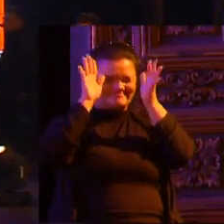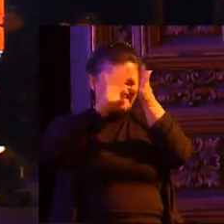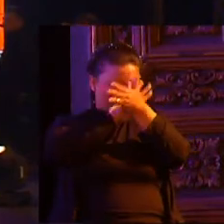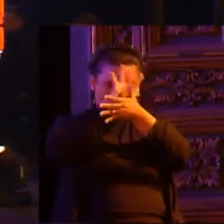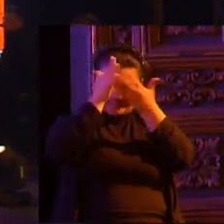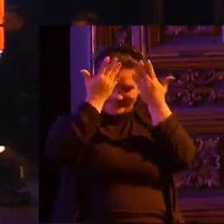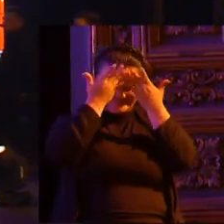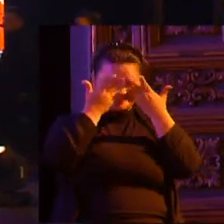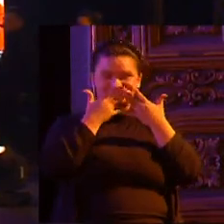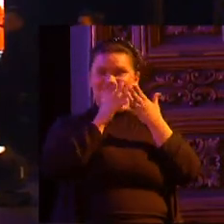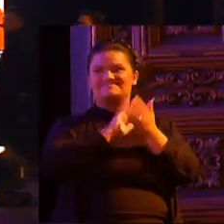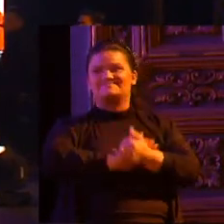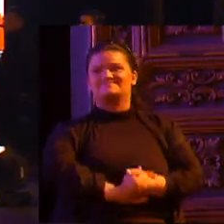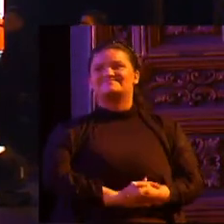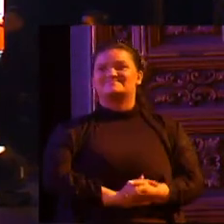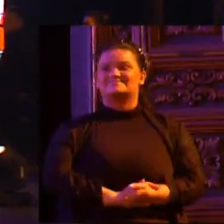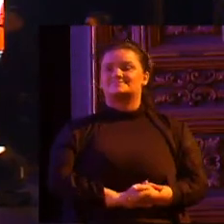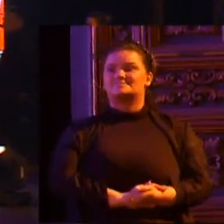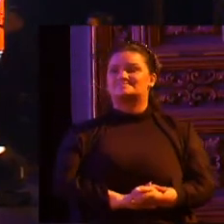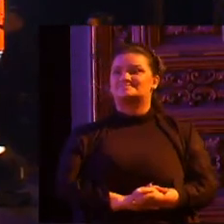vai começar a esquentar mais, gente.